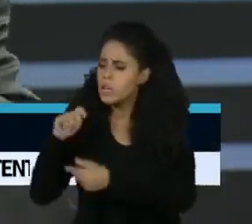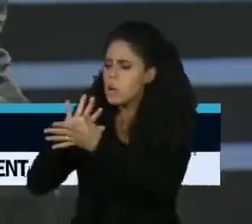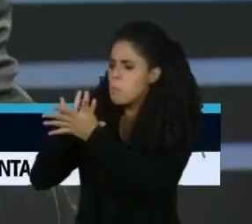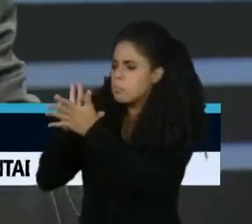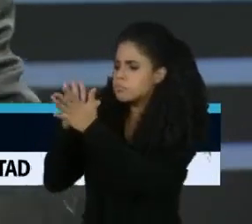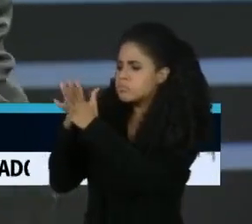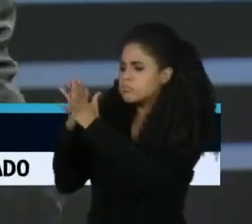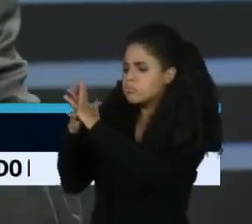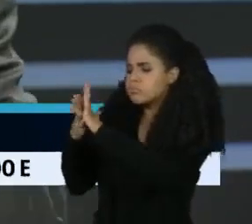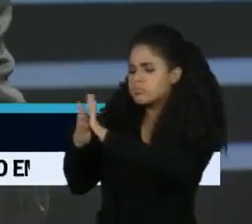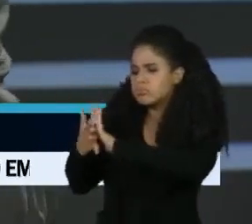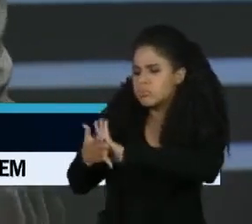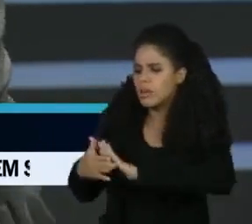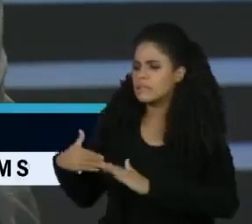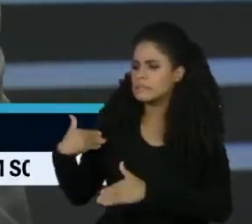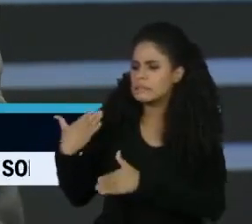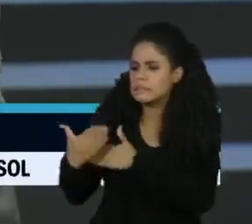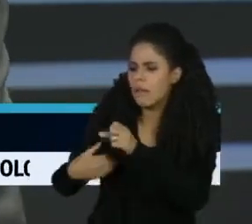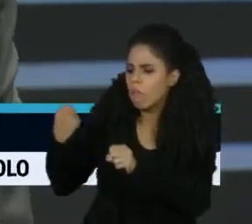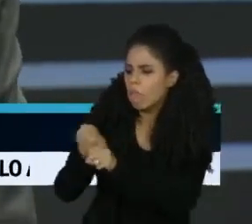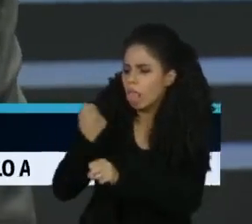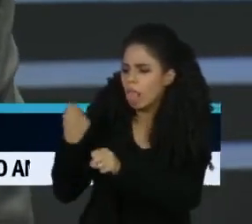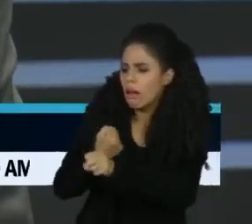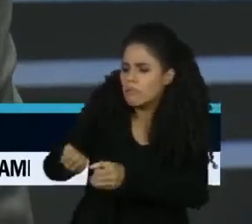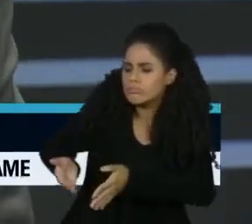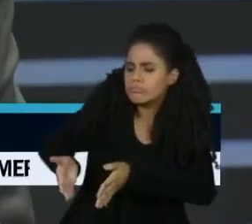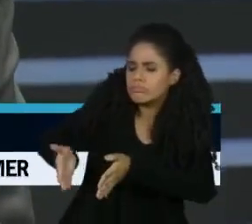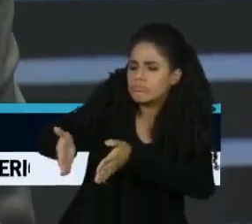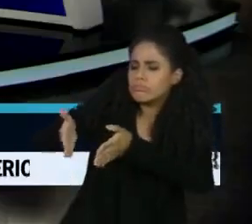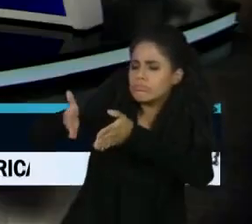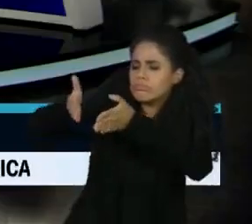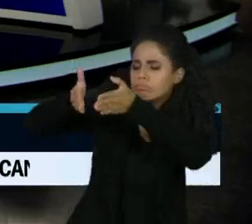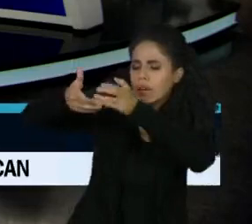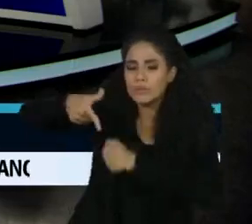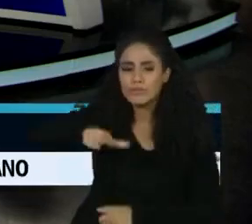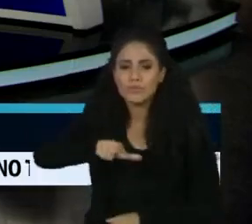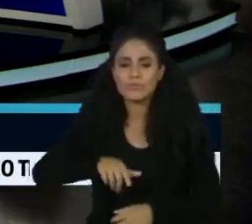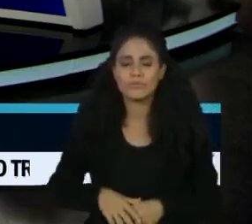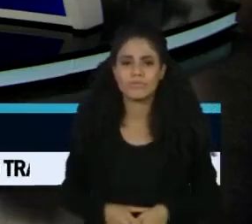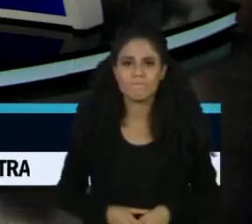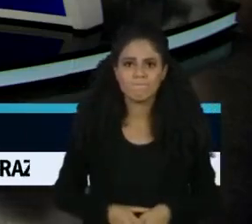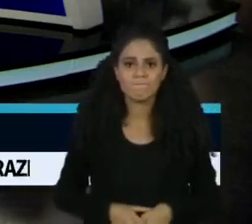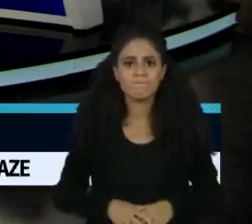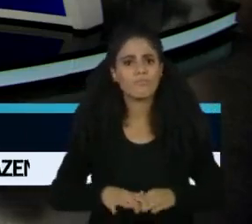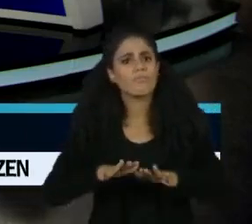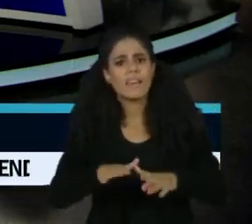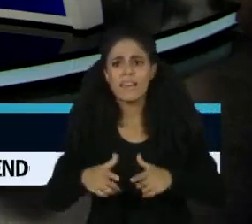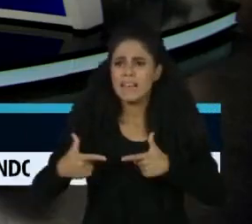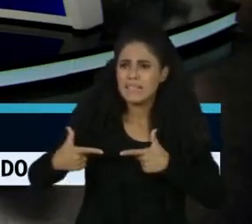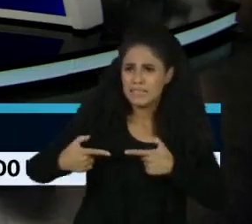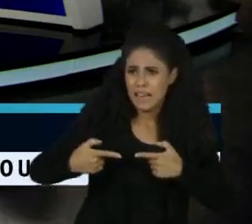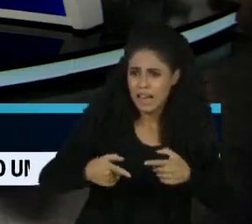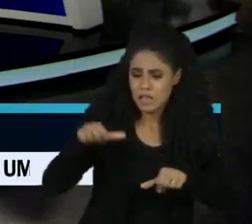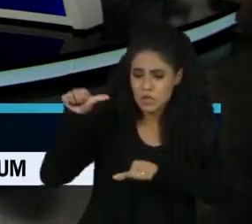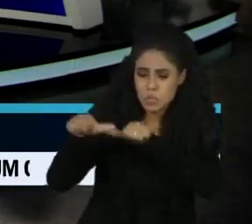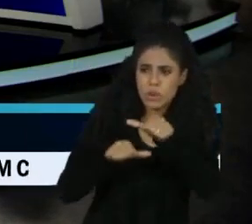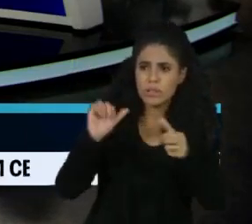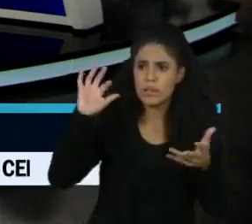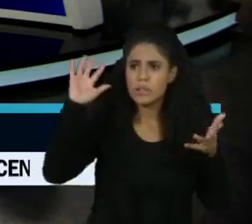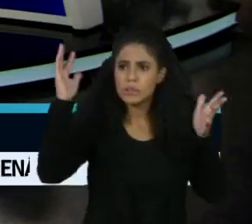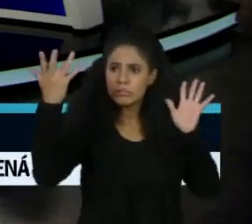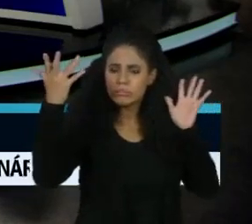aí vai levar um tempo para a Ucrânia conseguir se recuperar. Feldman, a guerra está mudando o debate sobre mudanças